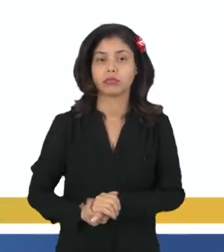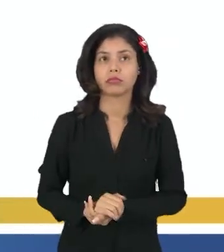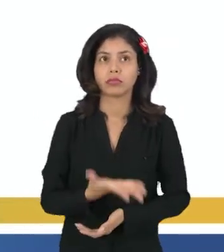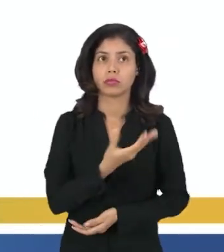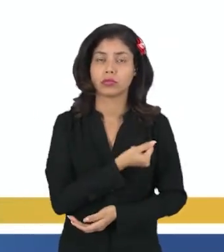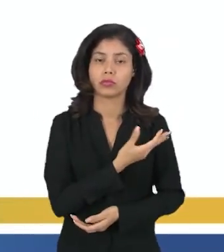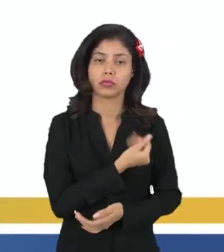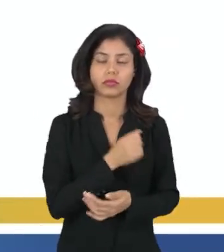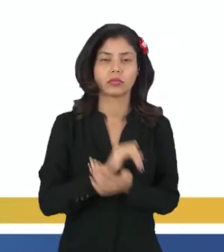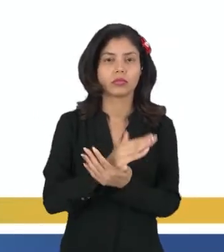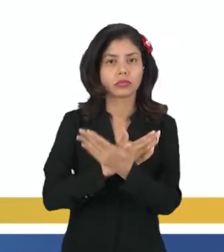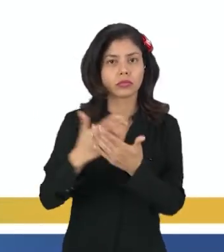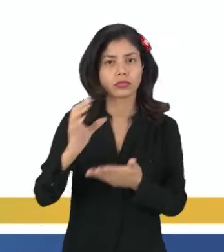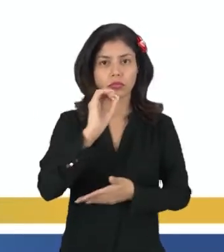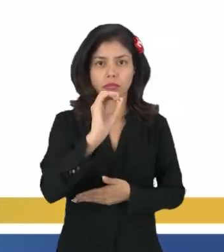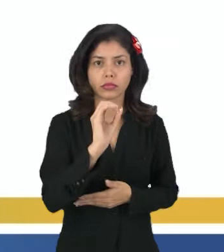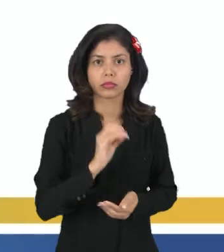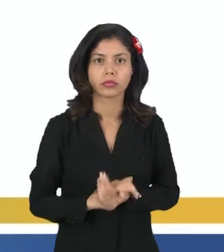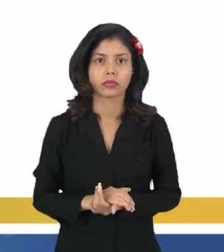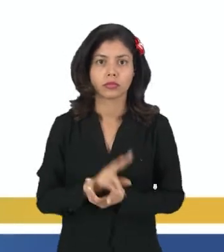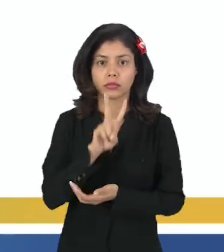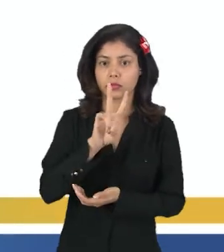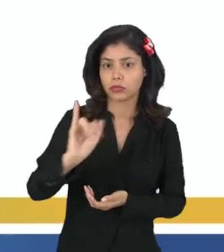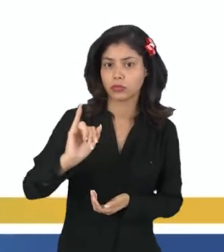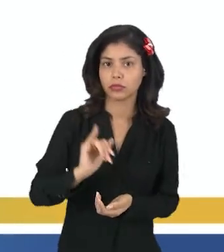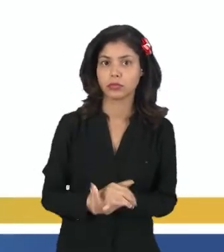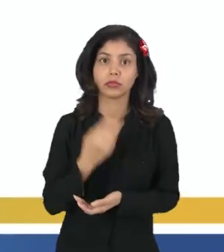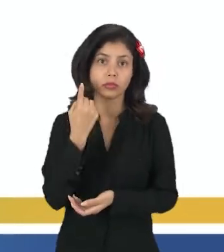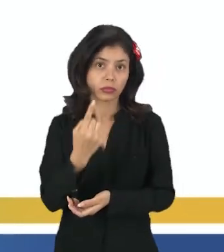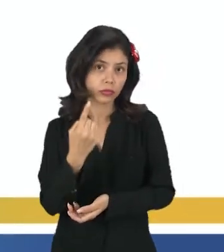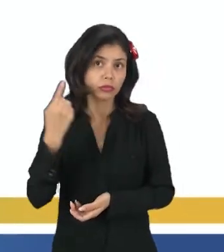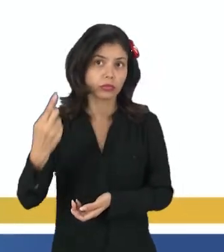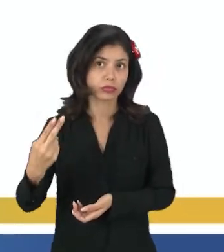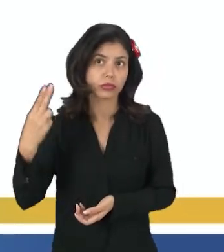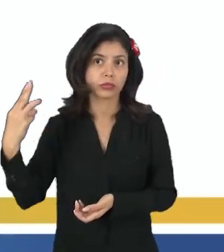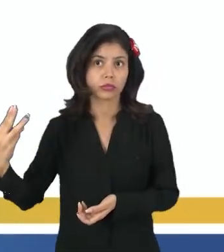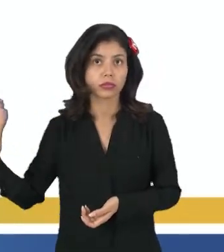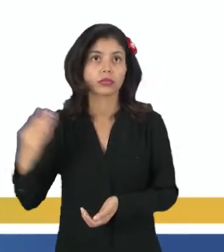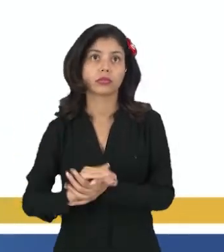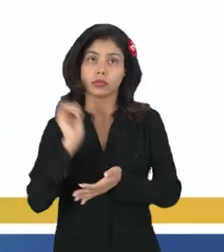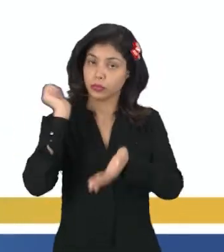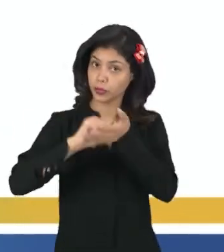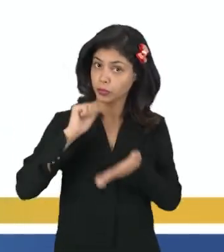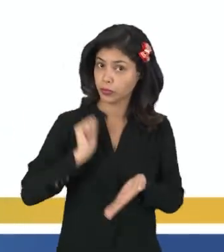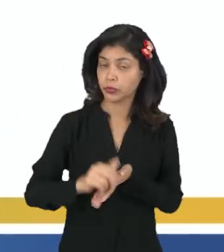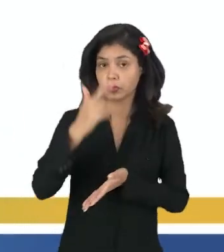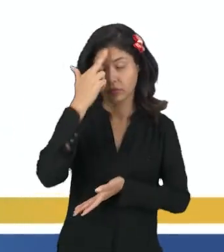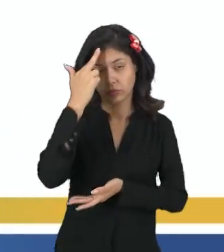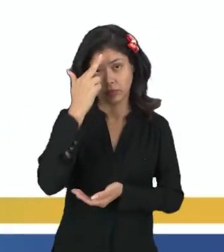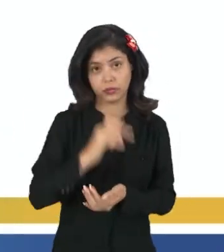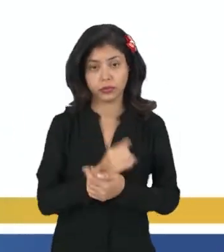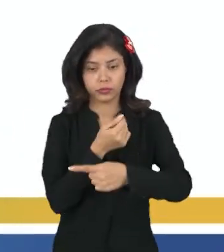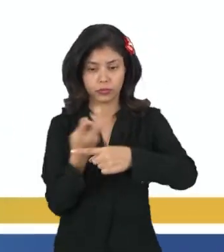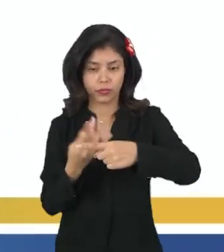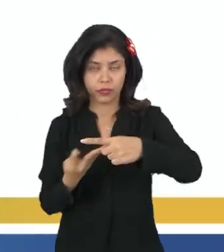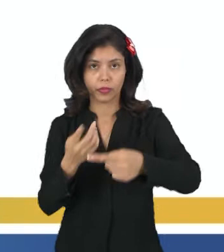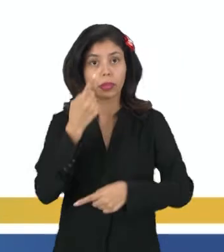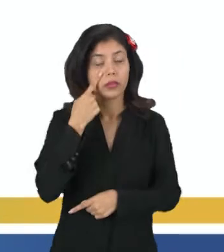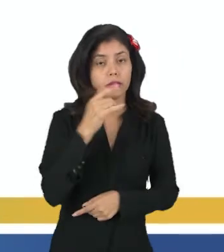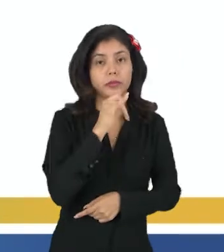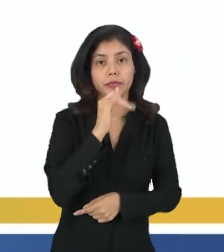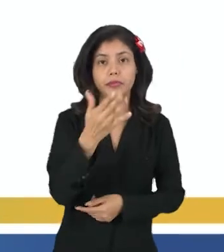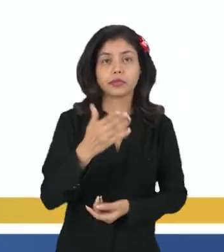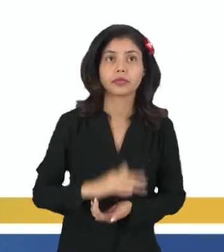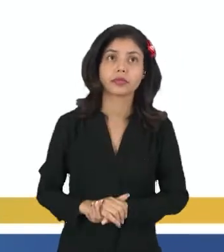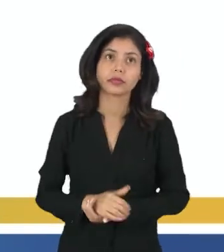os números naturais ele começa com Zé e vai aumentando uma unidade e eu consigo escrever esse número natural na forma de fração olha aqui